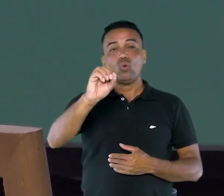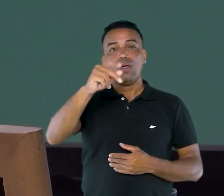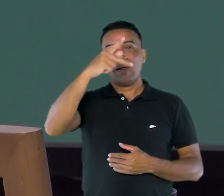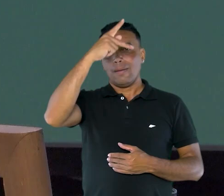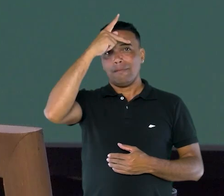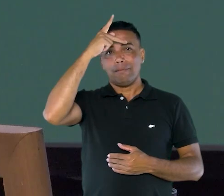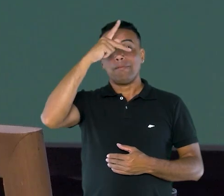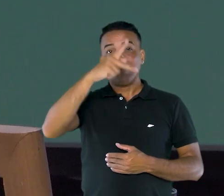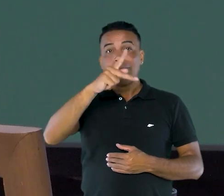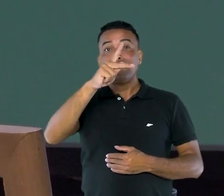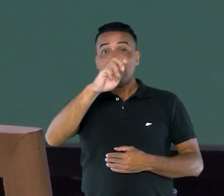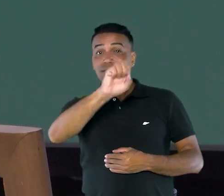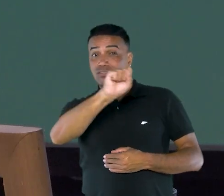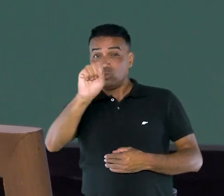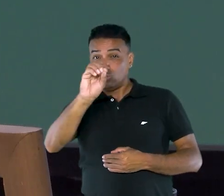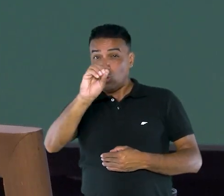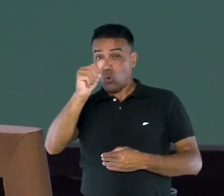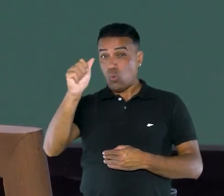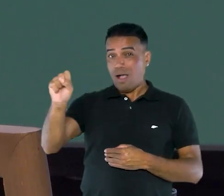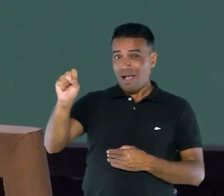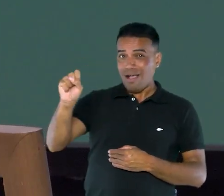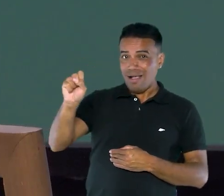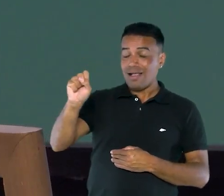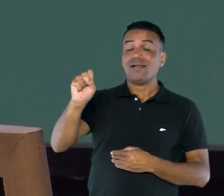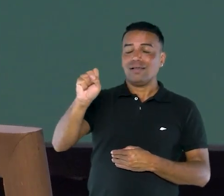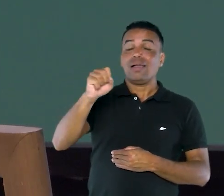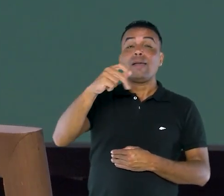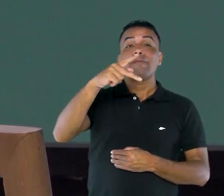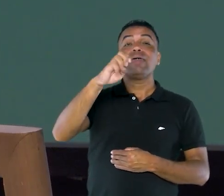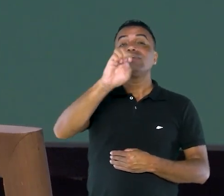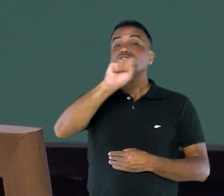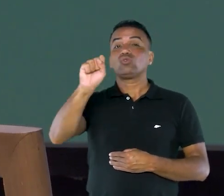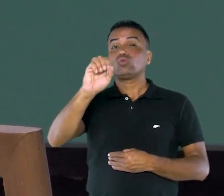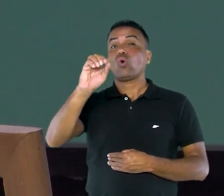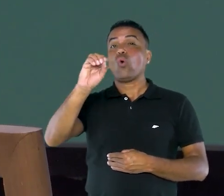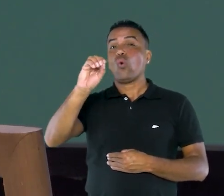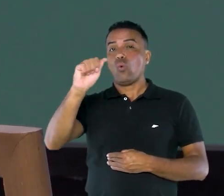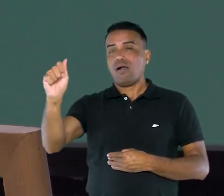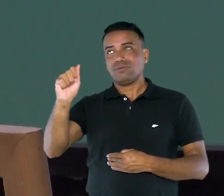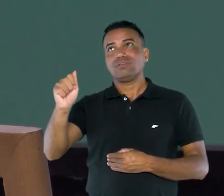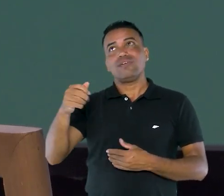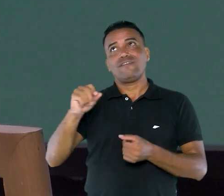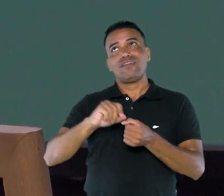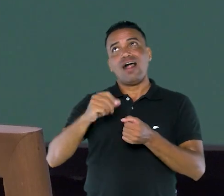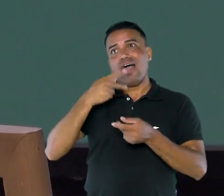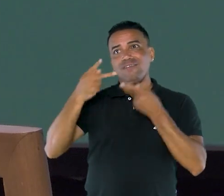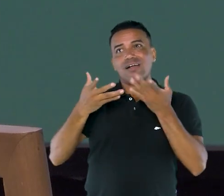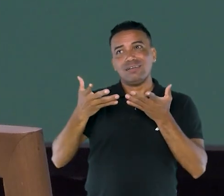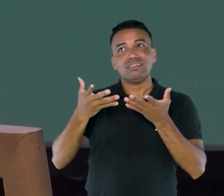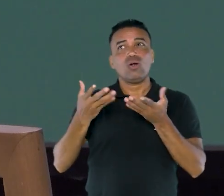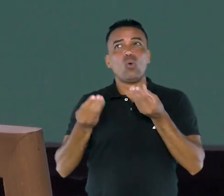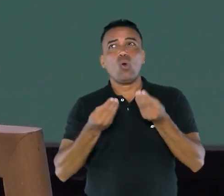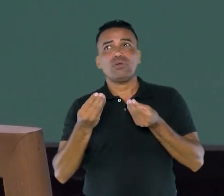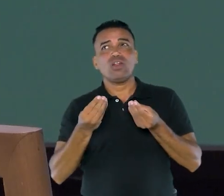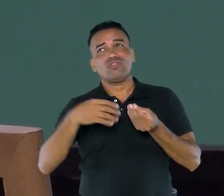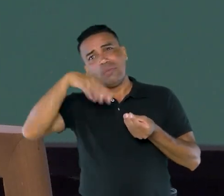é assustador, é interessante, é difícil, mas como é que a gente vai passar, como é que a gente vai reaprender